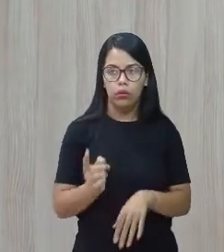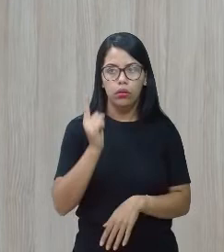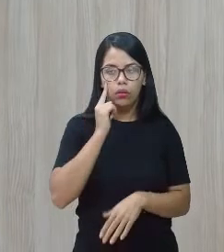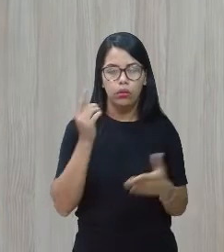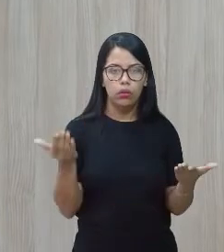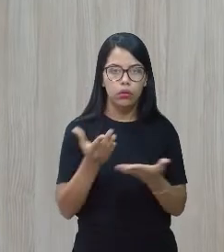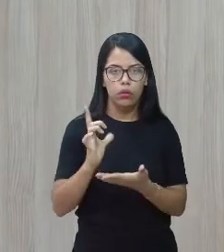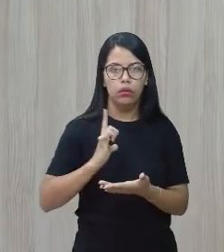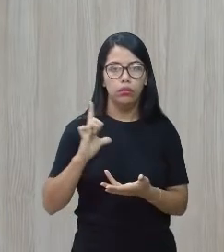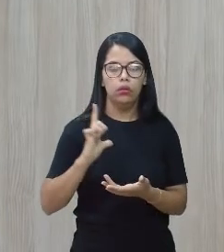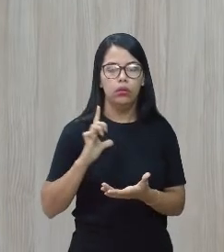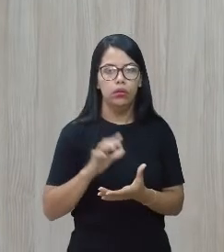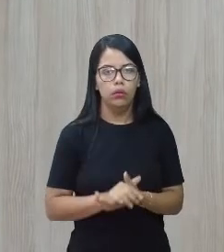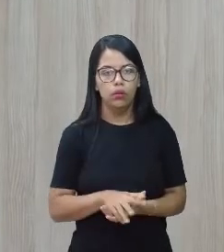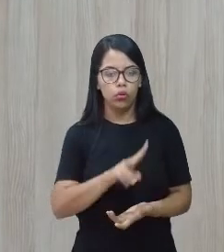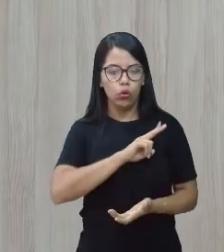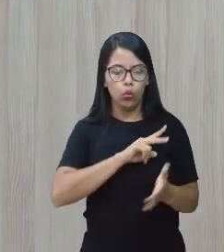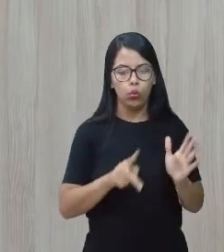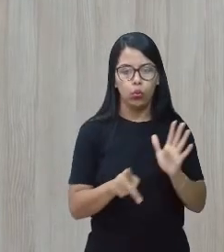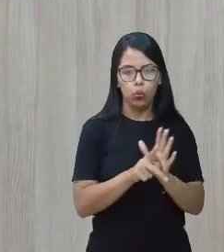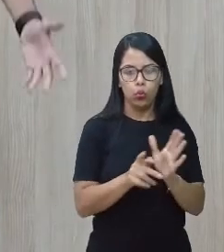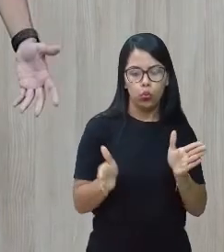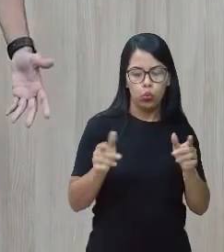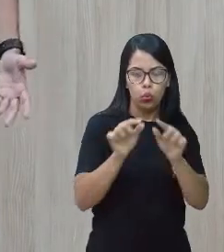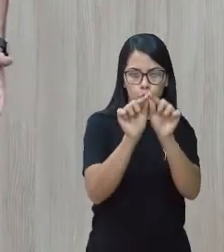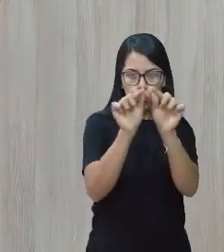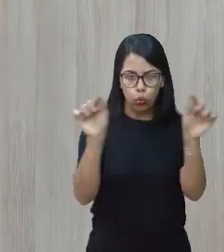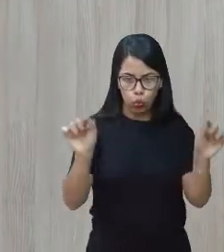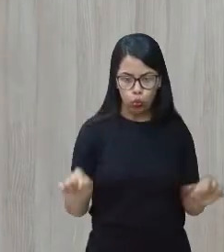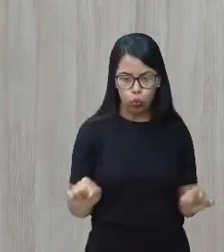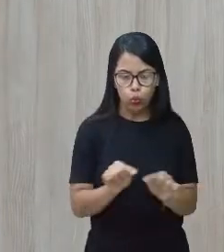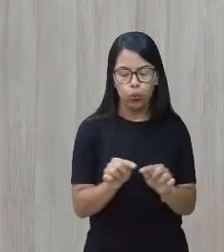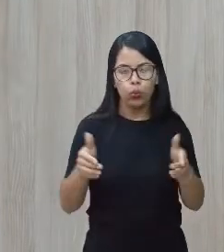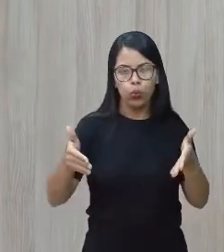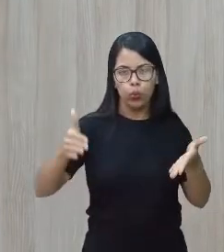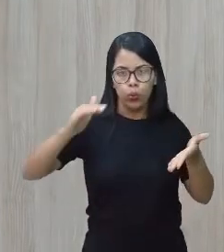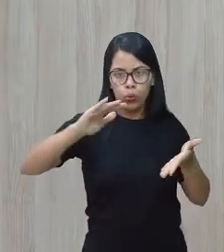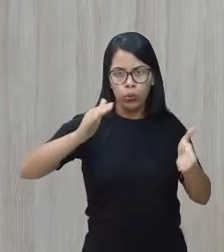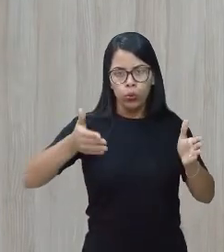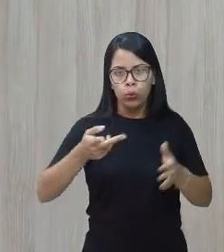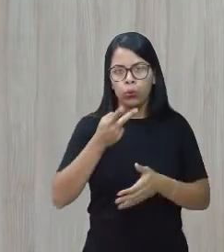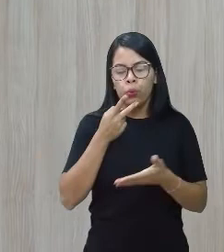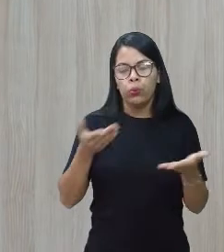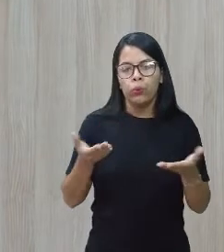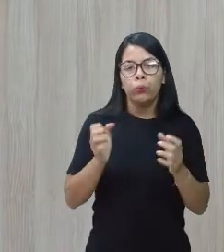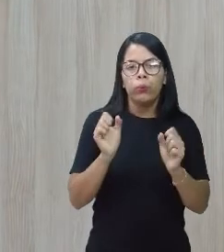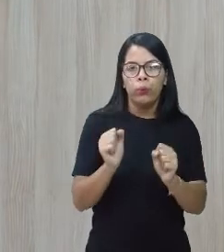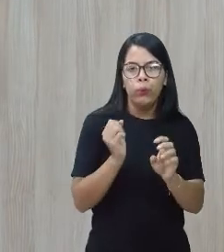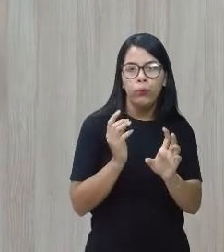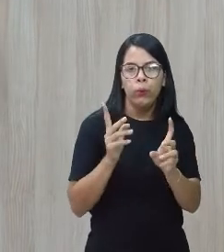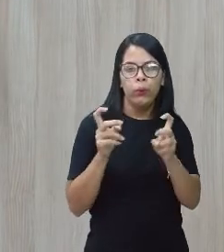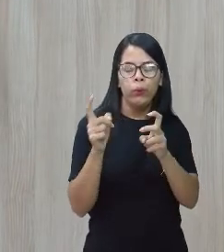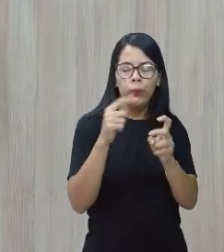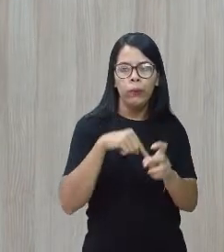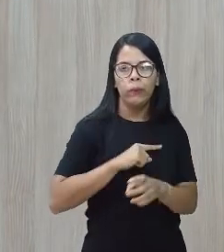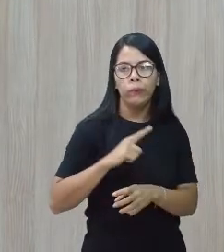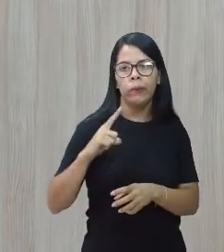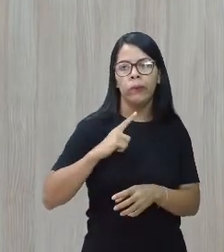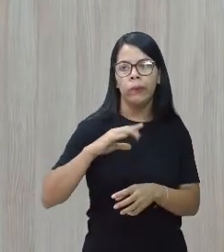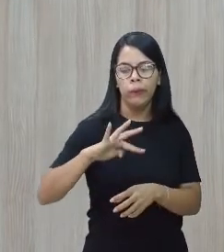eu tenho aí o volume do bloco retangular, que eu acabei de falar para vocês, certo? Pode notar que a gente obteve esse 48